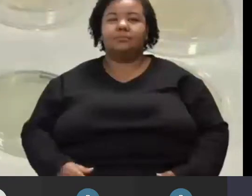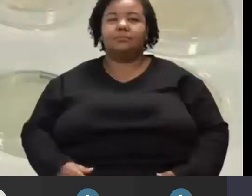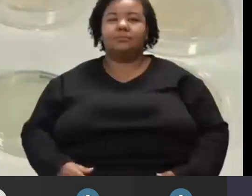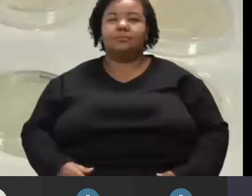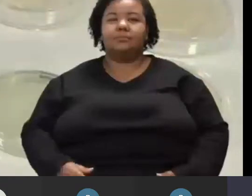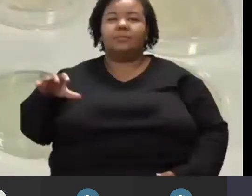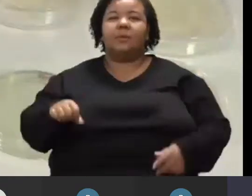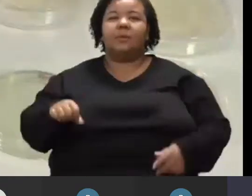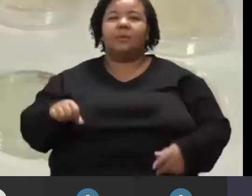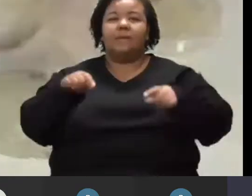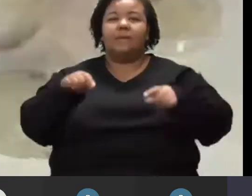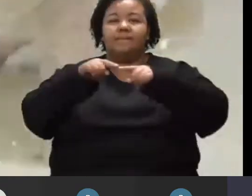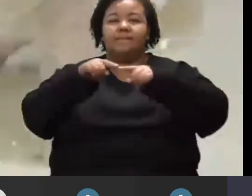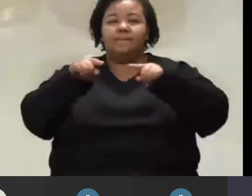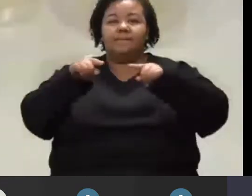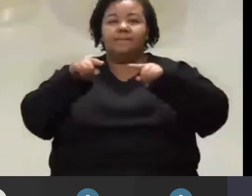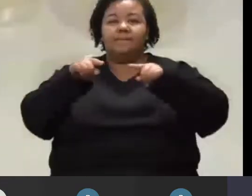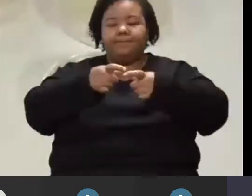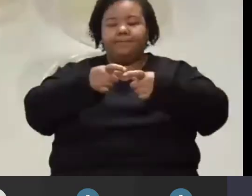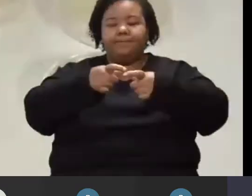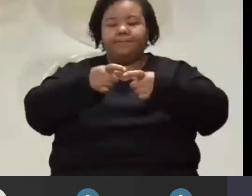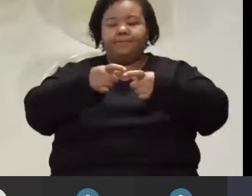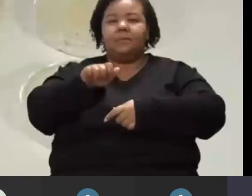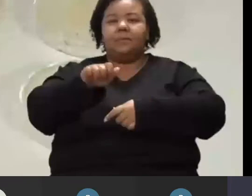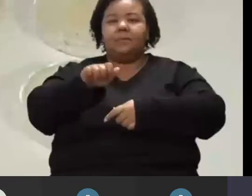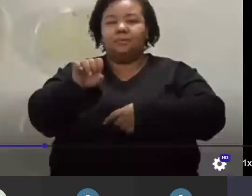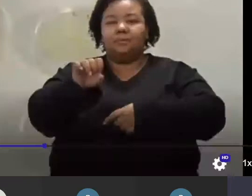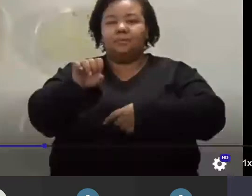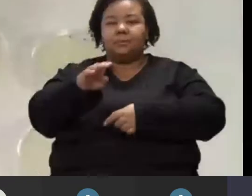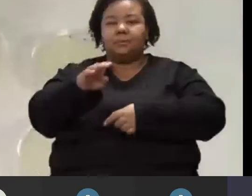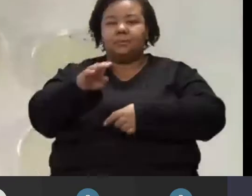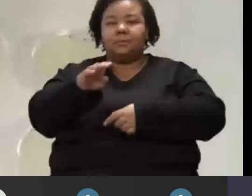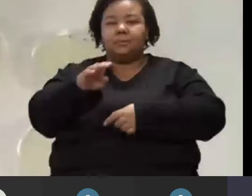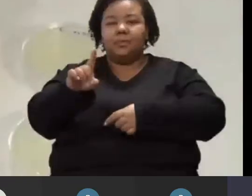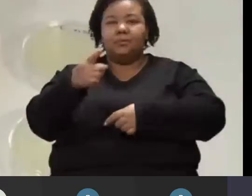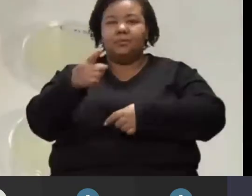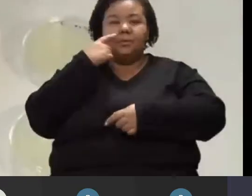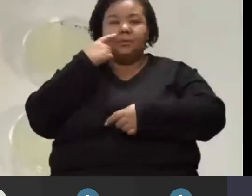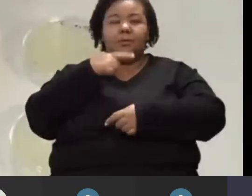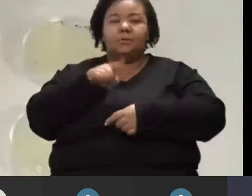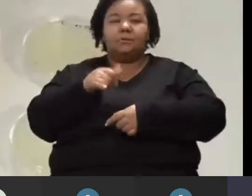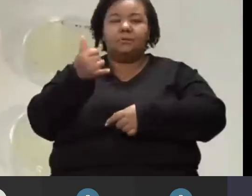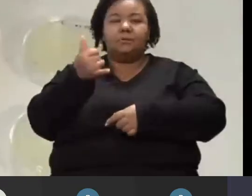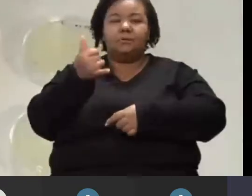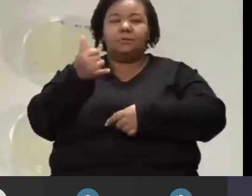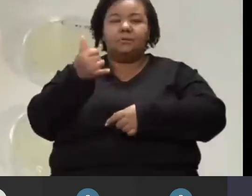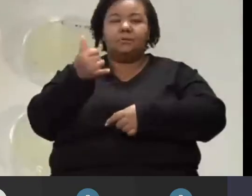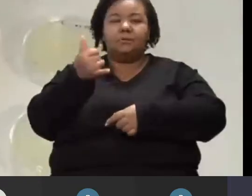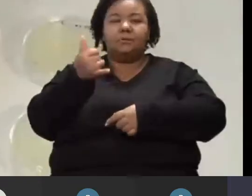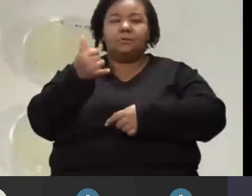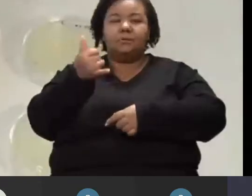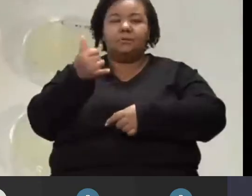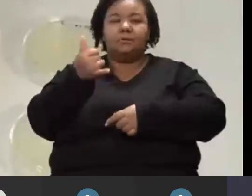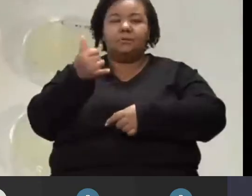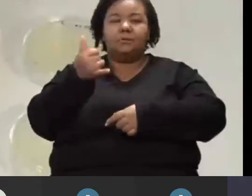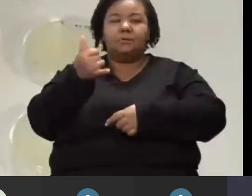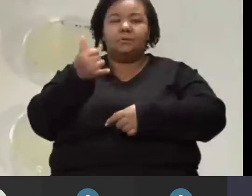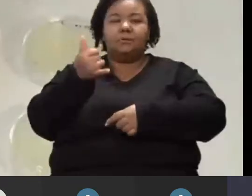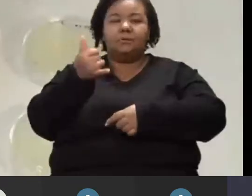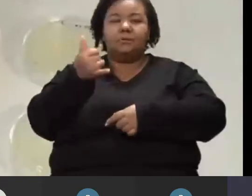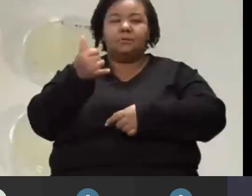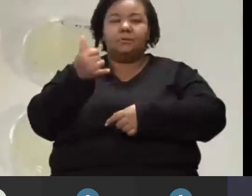com meio agar saburô e vai identificar ali o seu micro-organismo. É muito importante, quando você